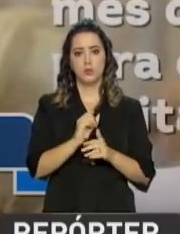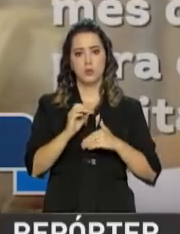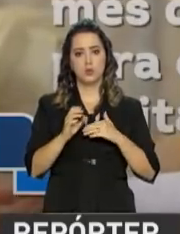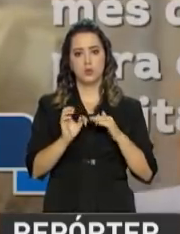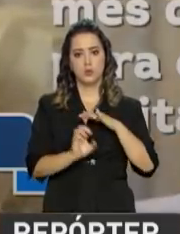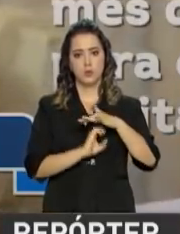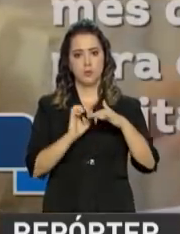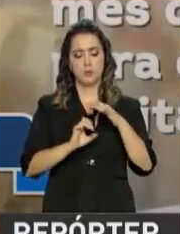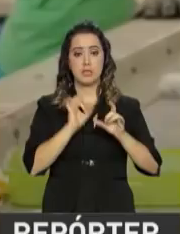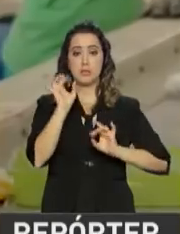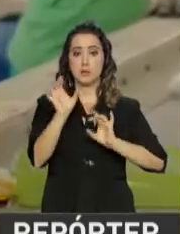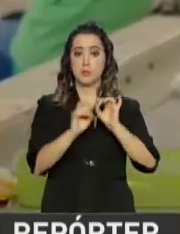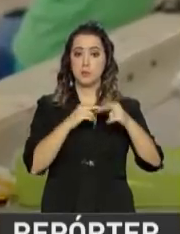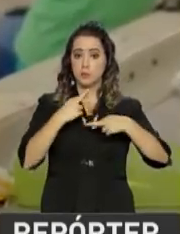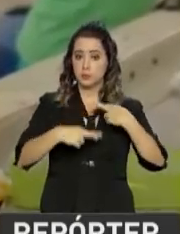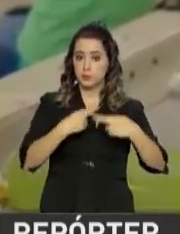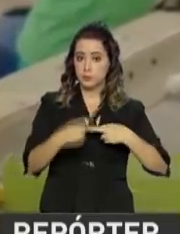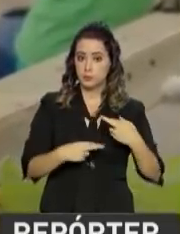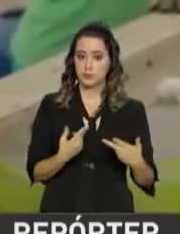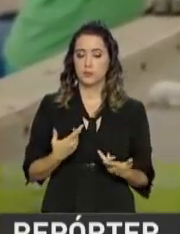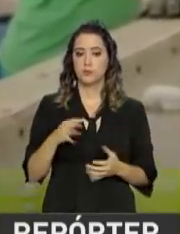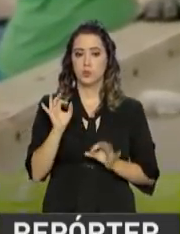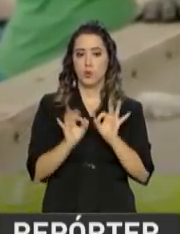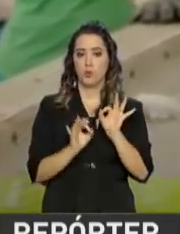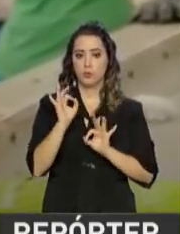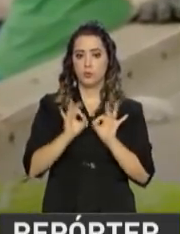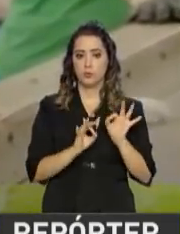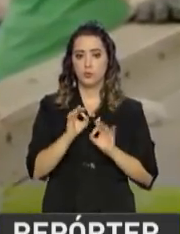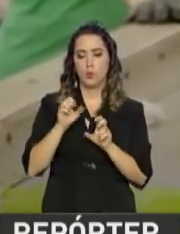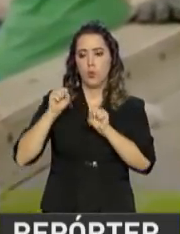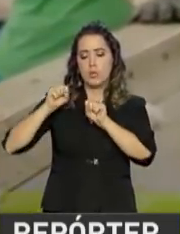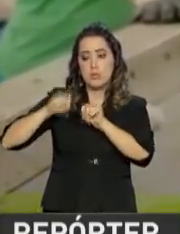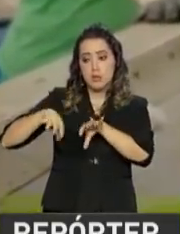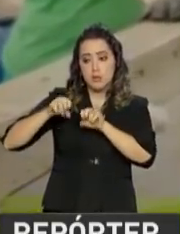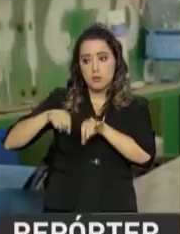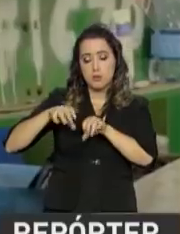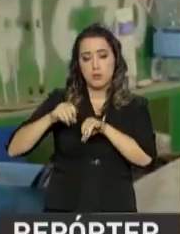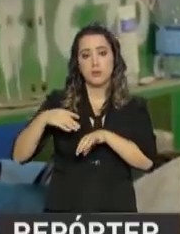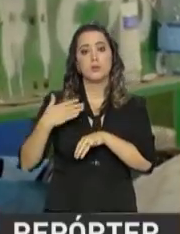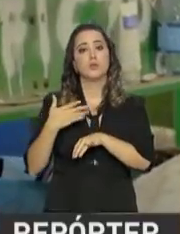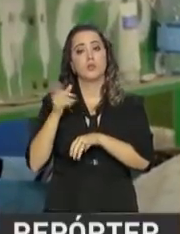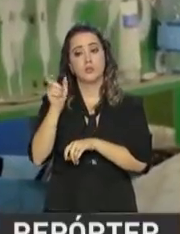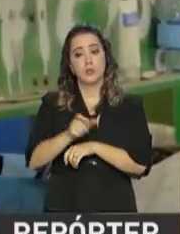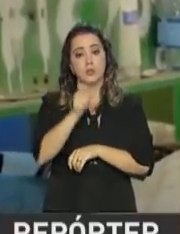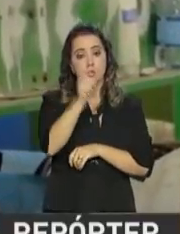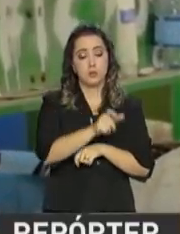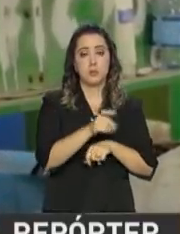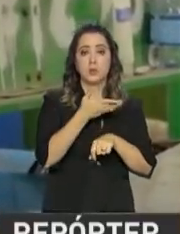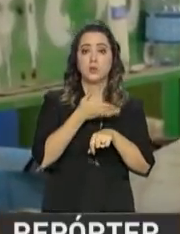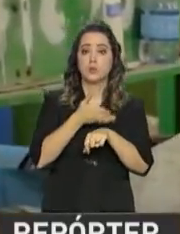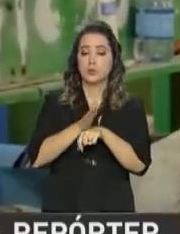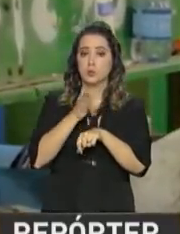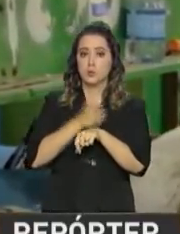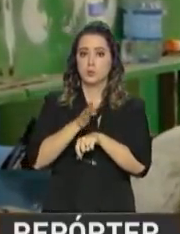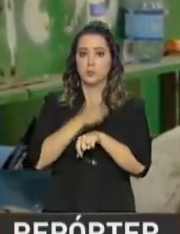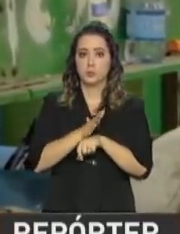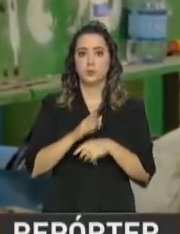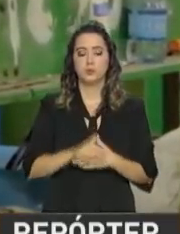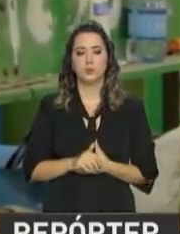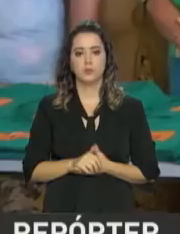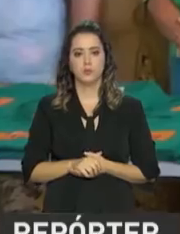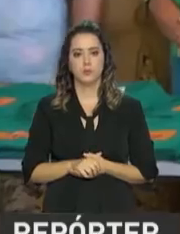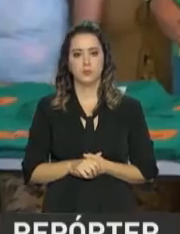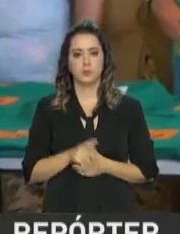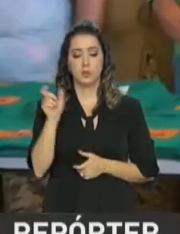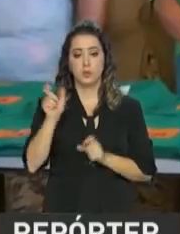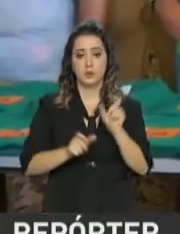especializada na questão da reciclagem. Organizamos, educamos os nossos recicladores, os nossos carneiros.